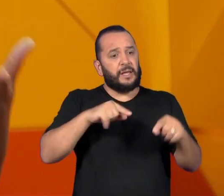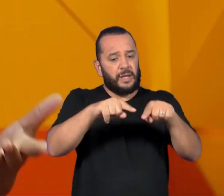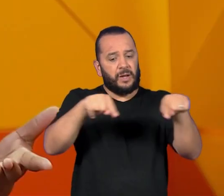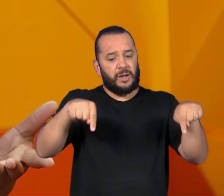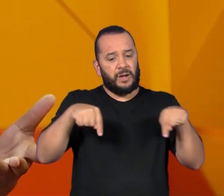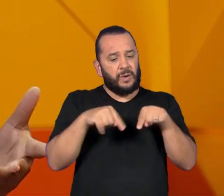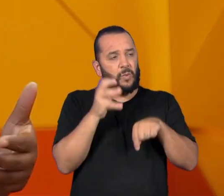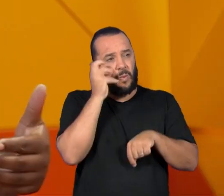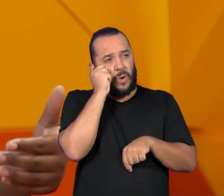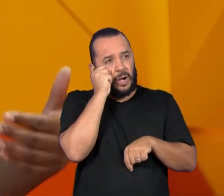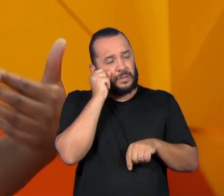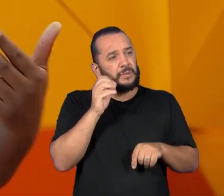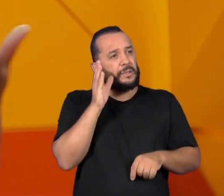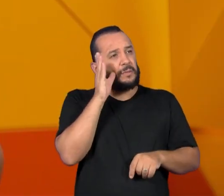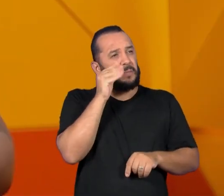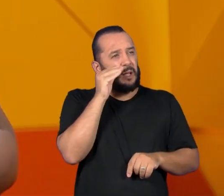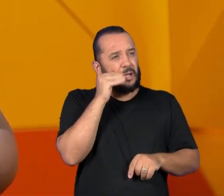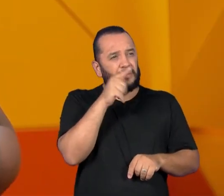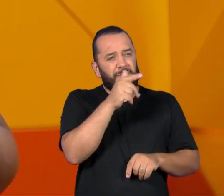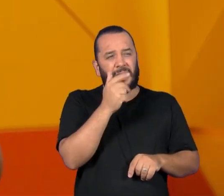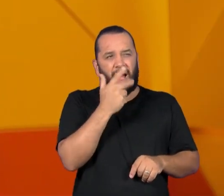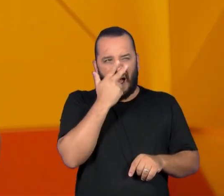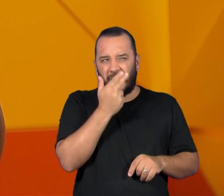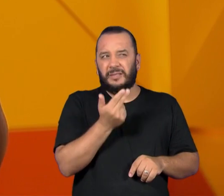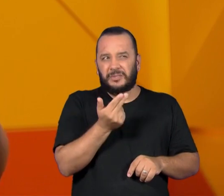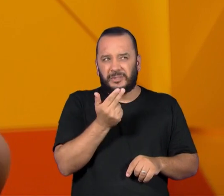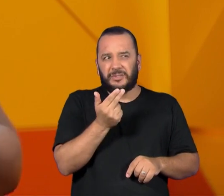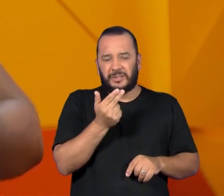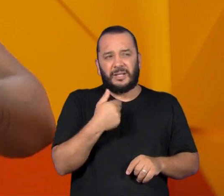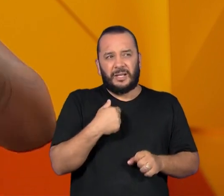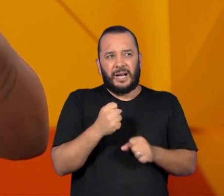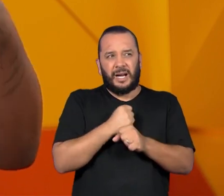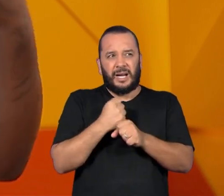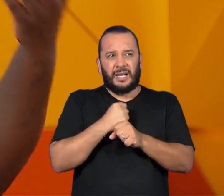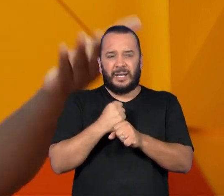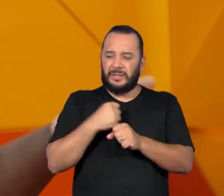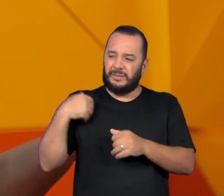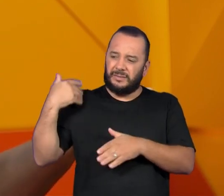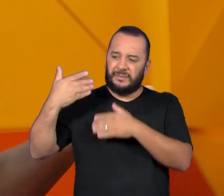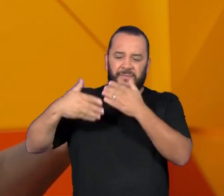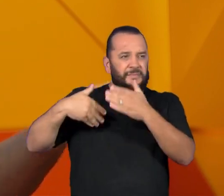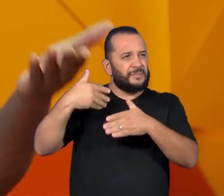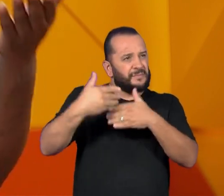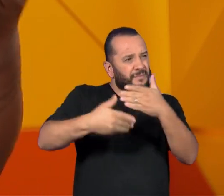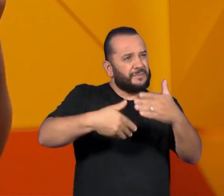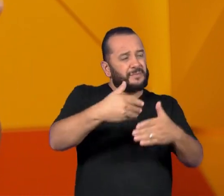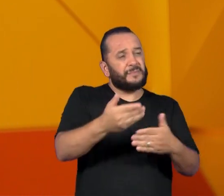Você acredita que a gente, com o passar dos anos, com as discussões, com a chegada de uma mulher como a